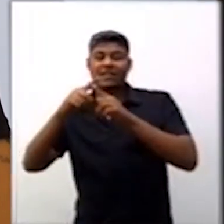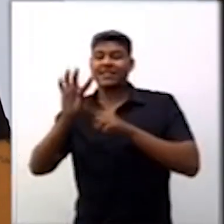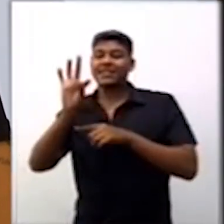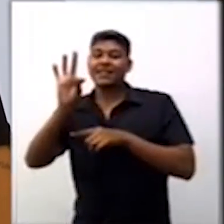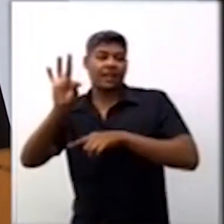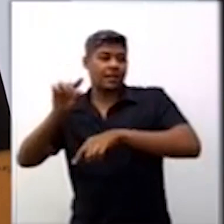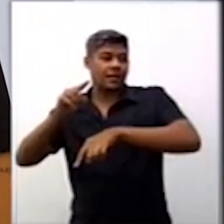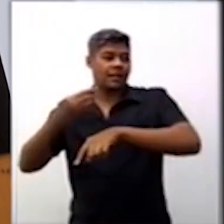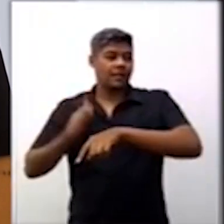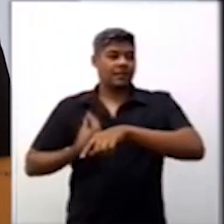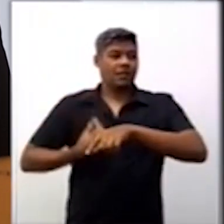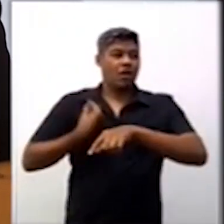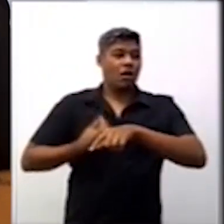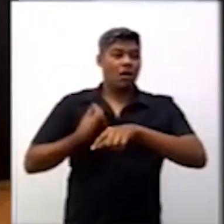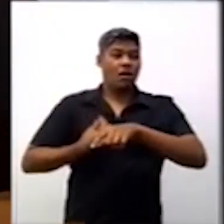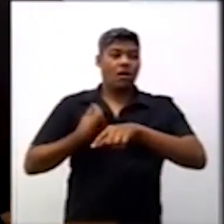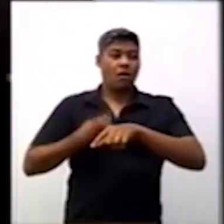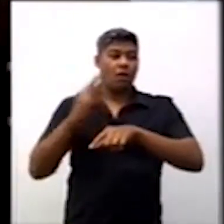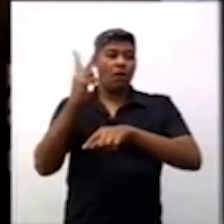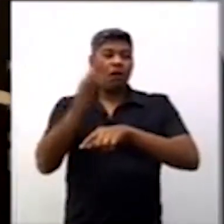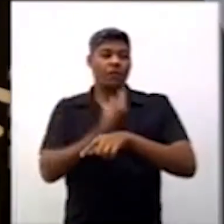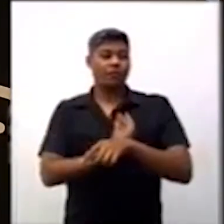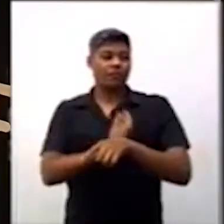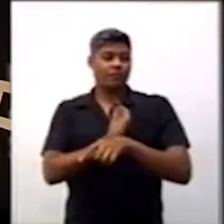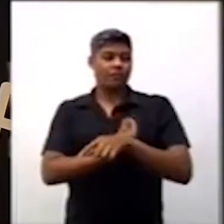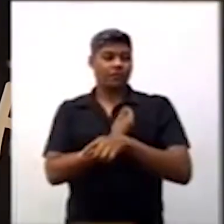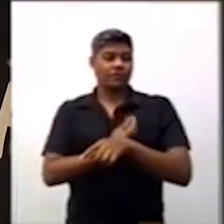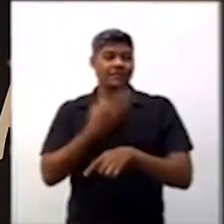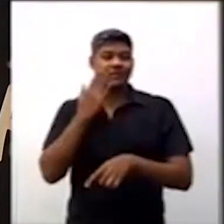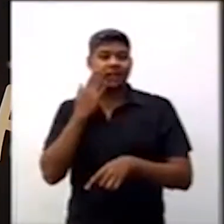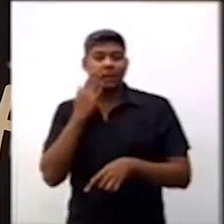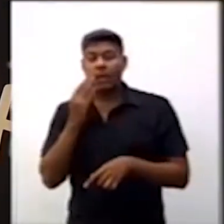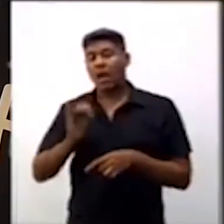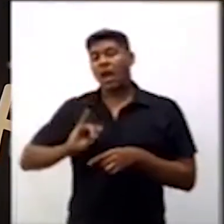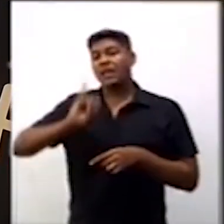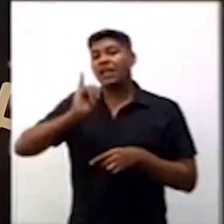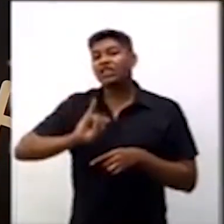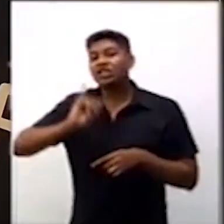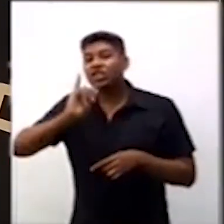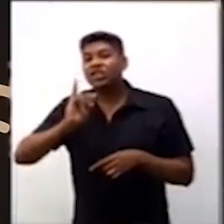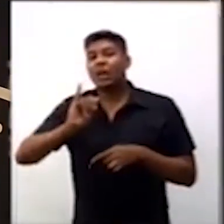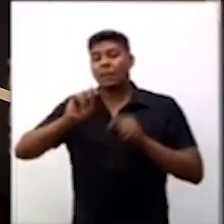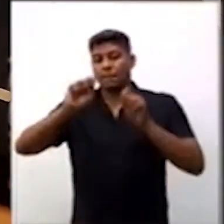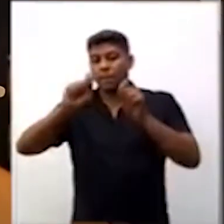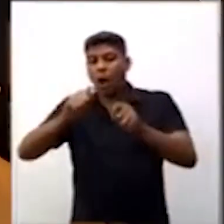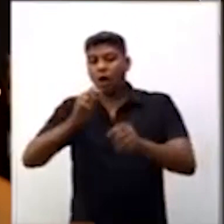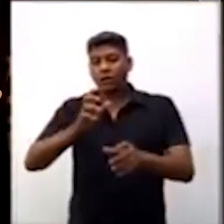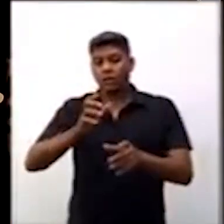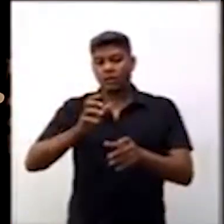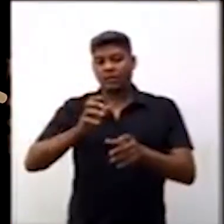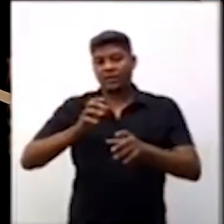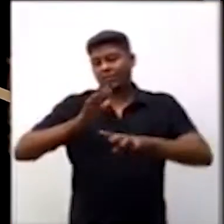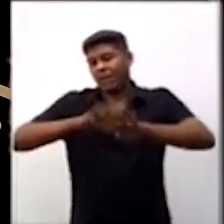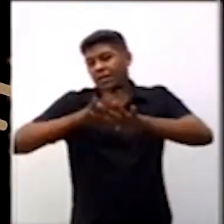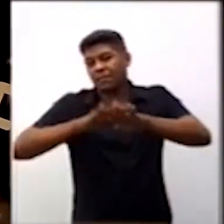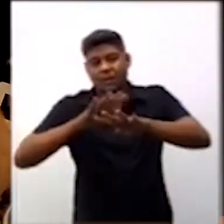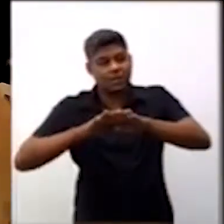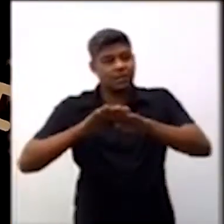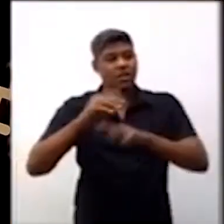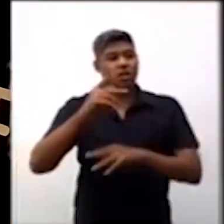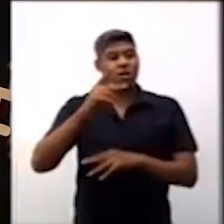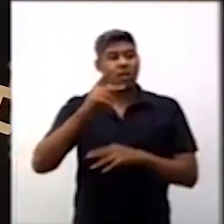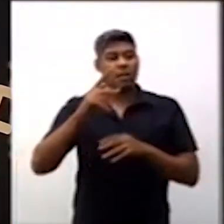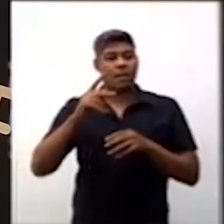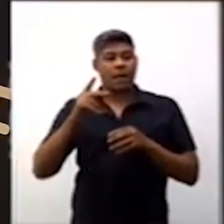medida de potência, hora, a unidade de medida de tempo. Então, a energia elétrica pode ser calculada pelo produto da